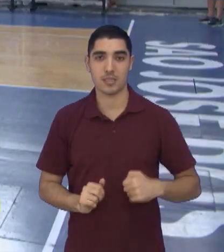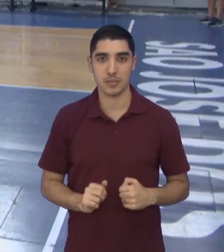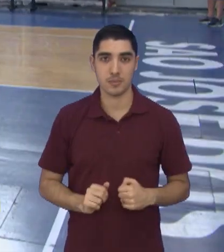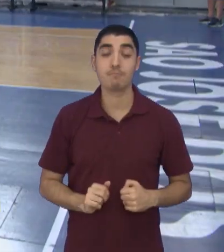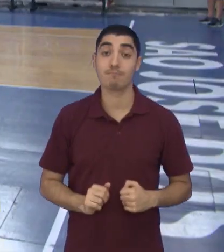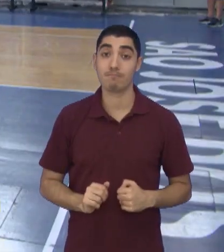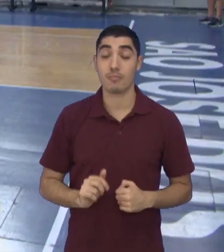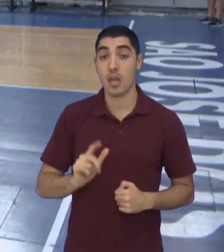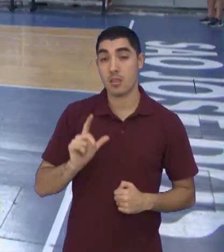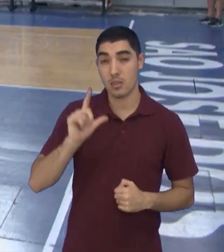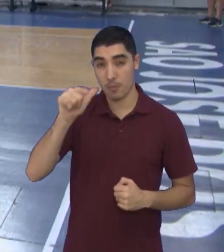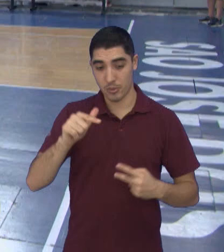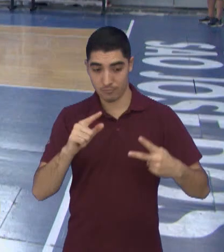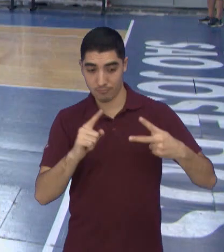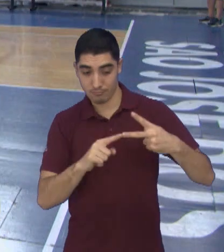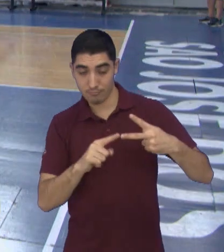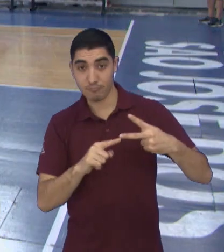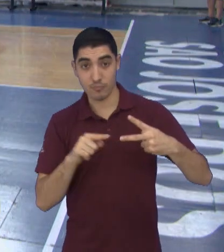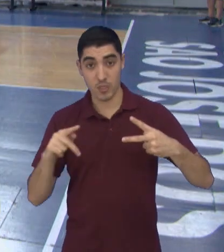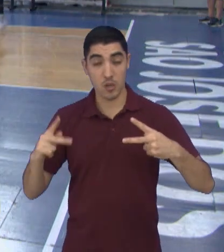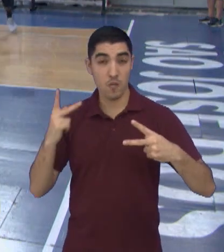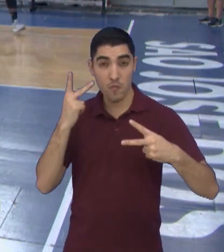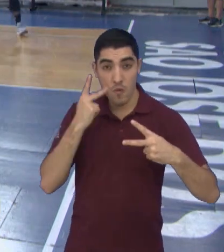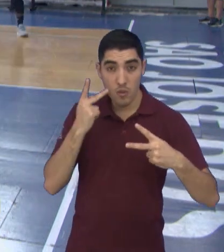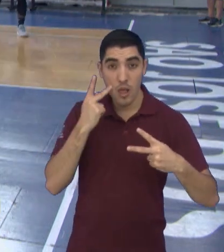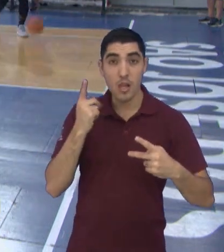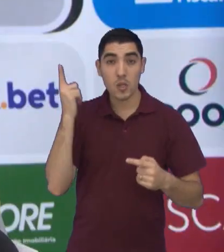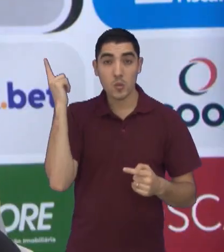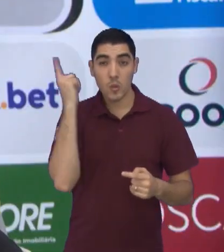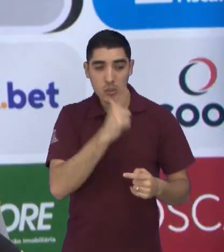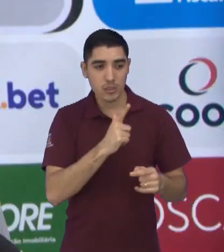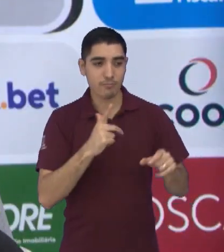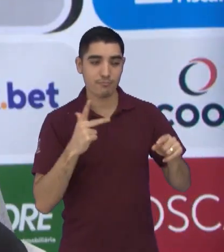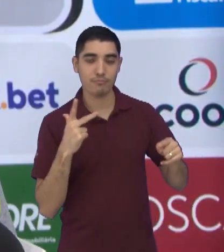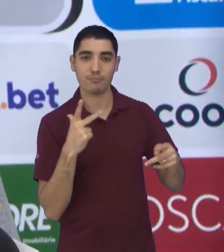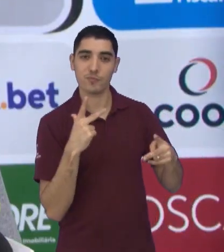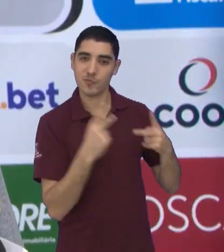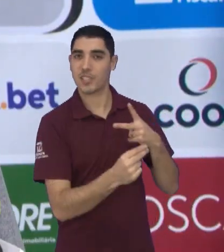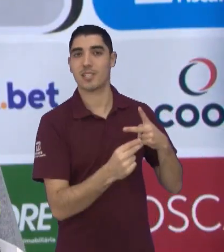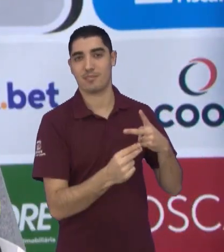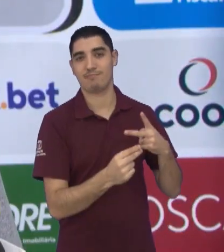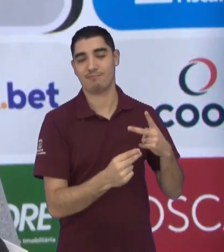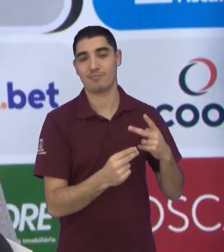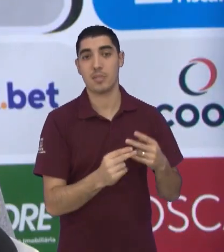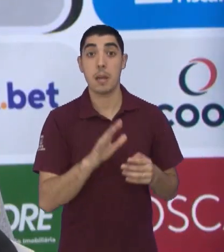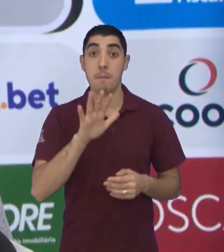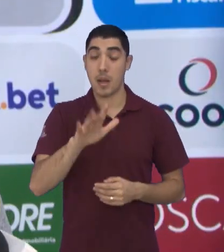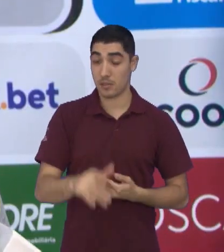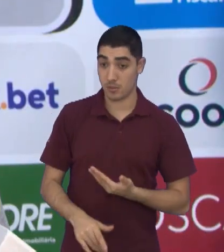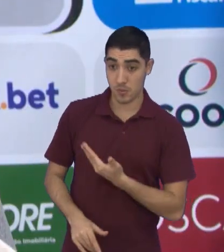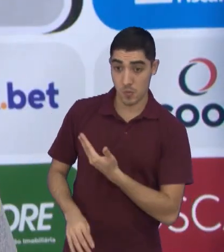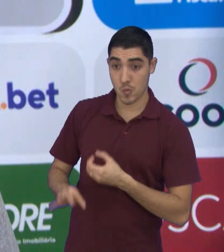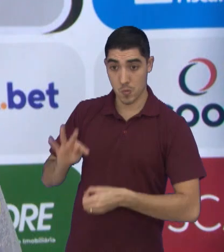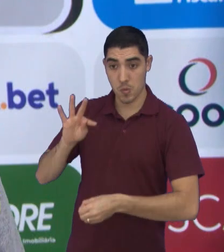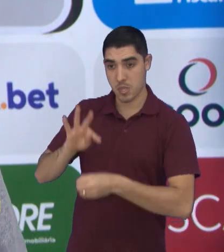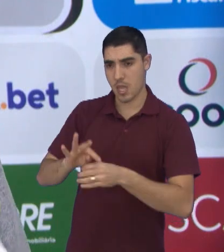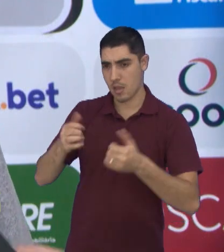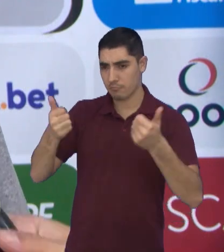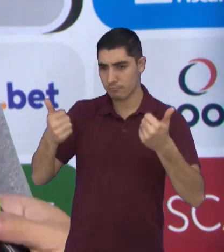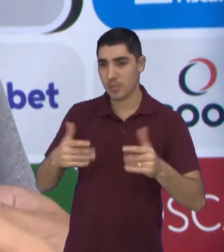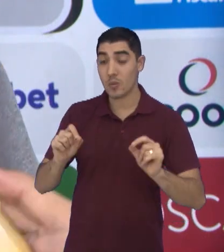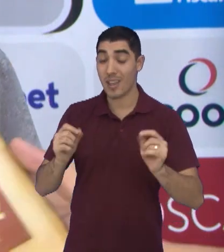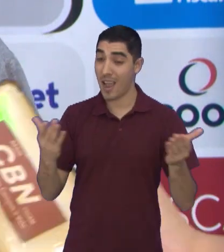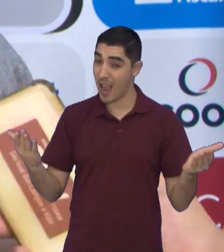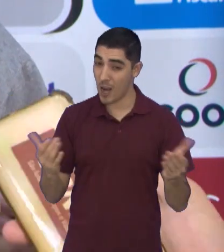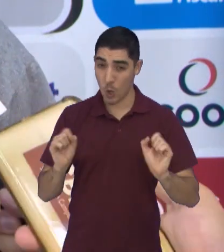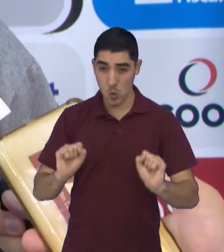o triunfo do adversário só veio após duas prorrogações. Mas, segundo o Seba, a situação agora é